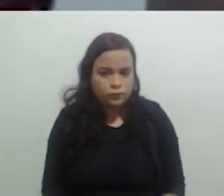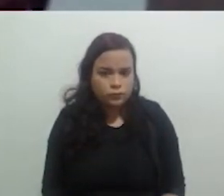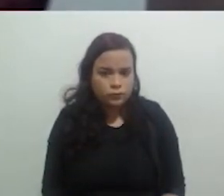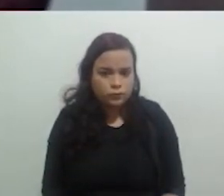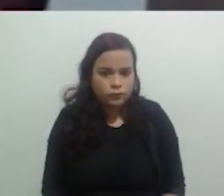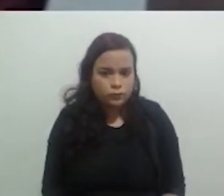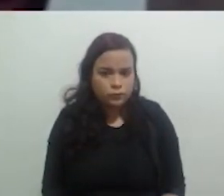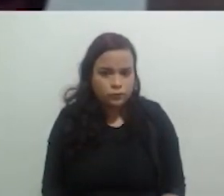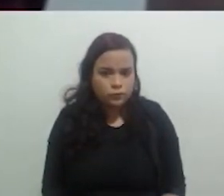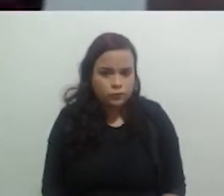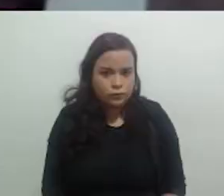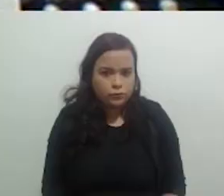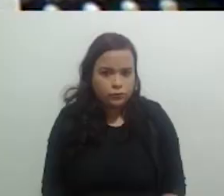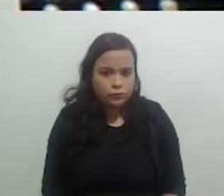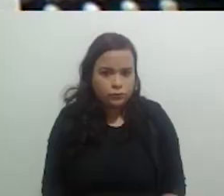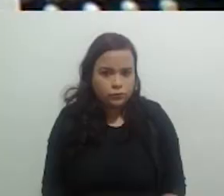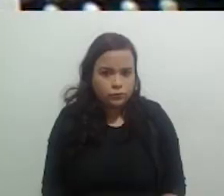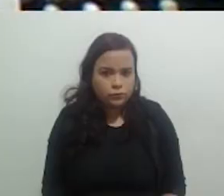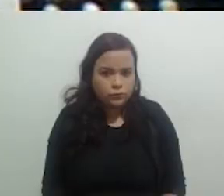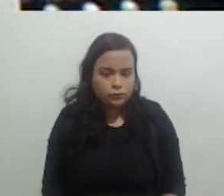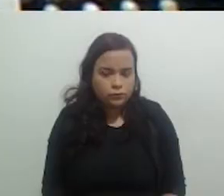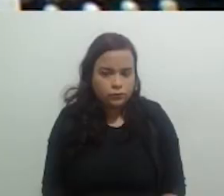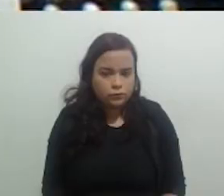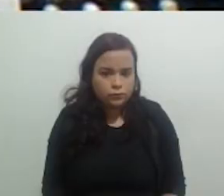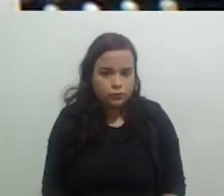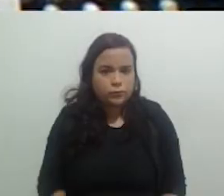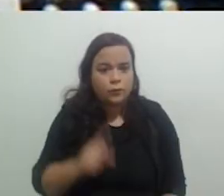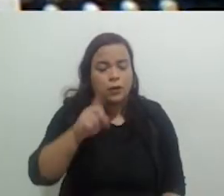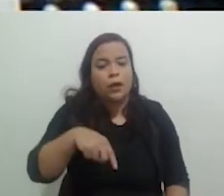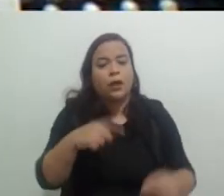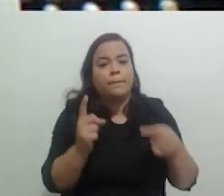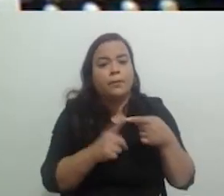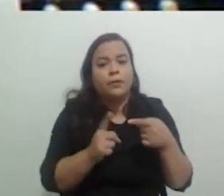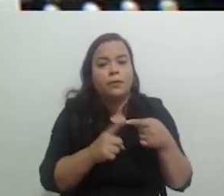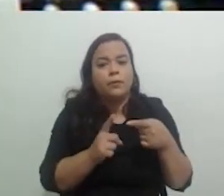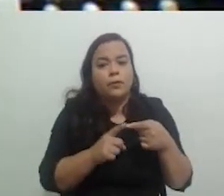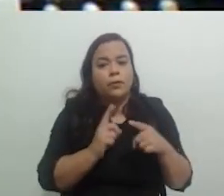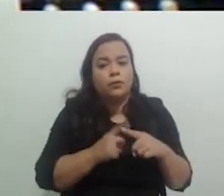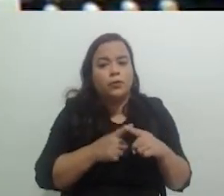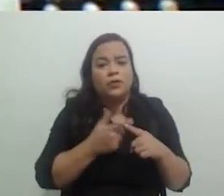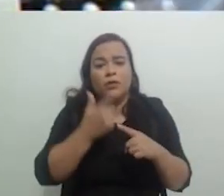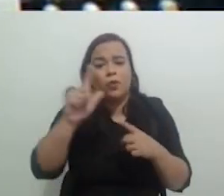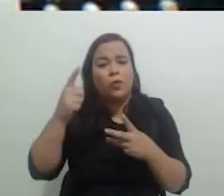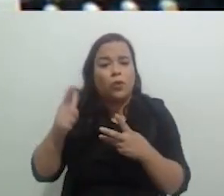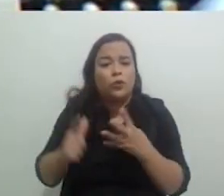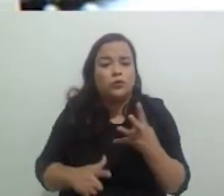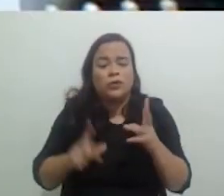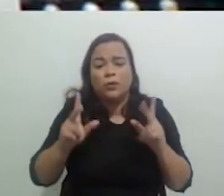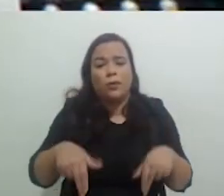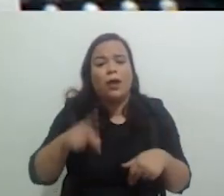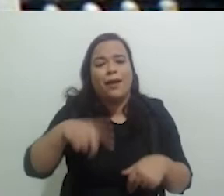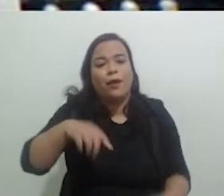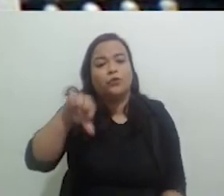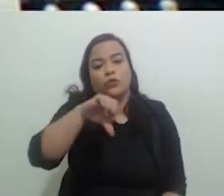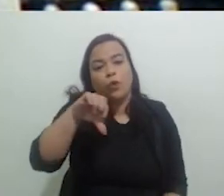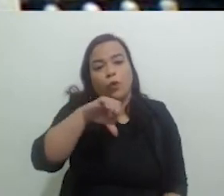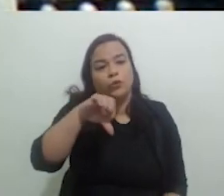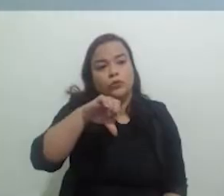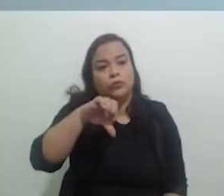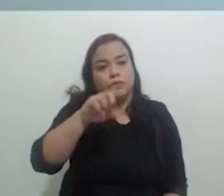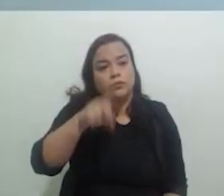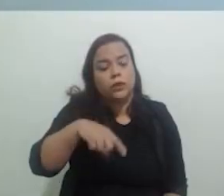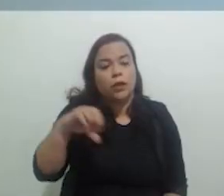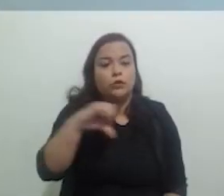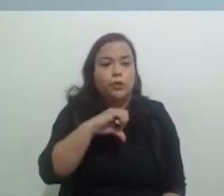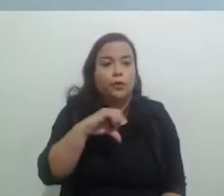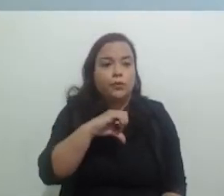É no primeiro. Os demais são idênticos, é, né? É o nono. É o nono. Inclusive, senhor presidente e desembargador Amauri,